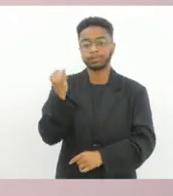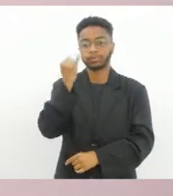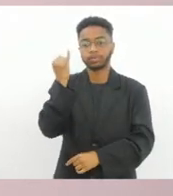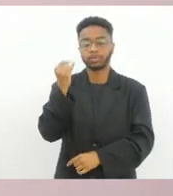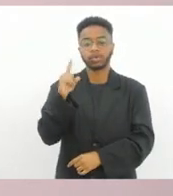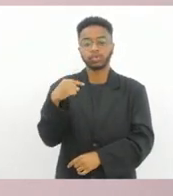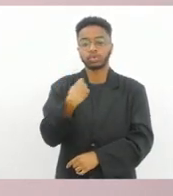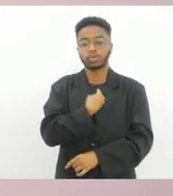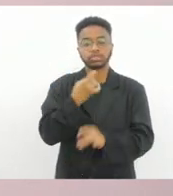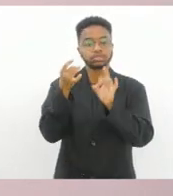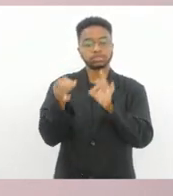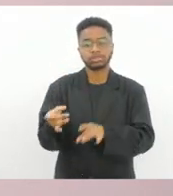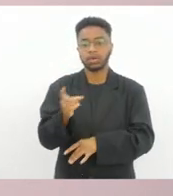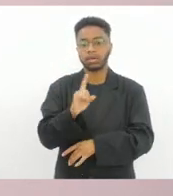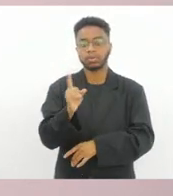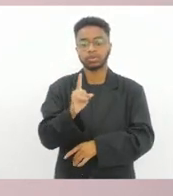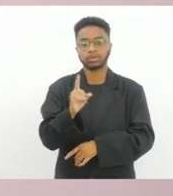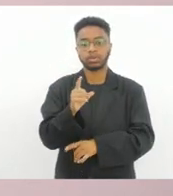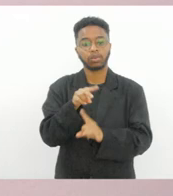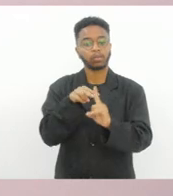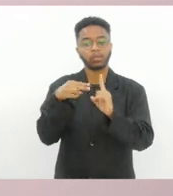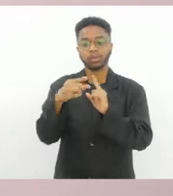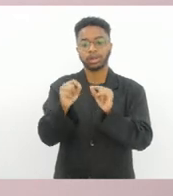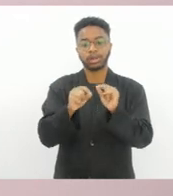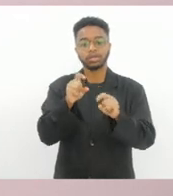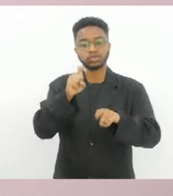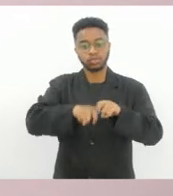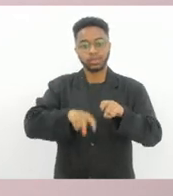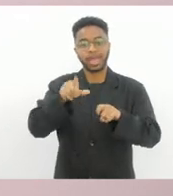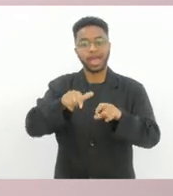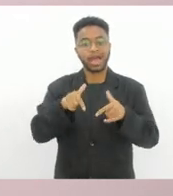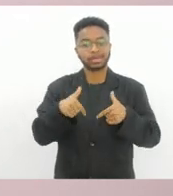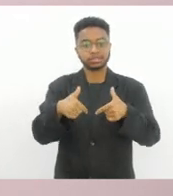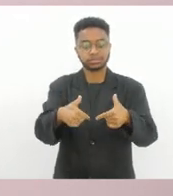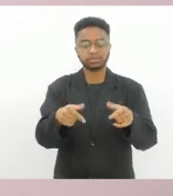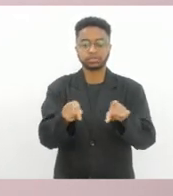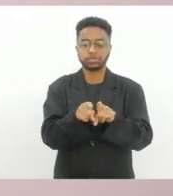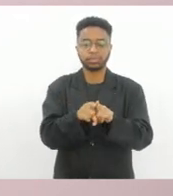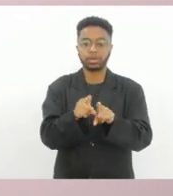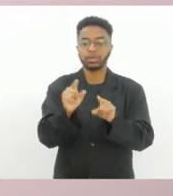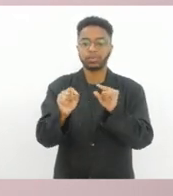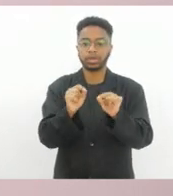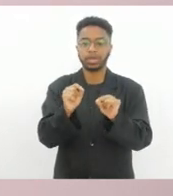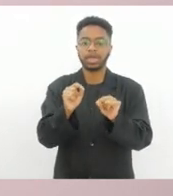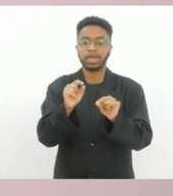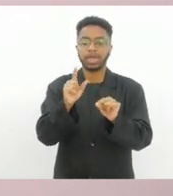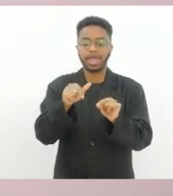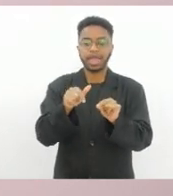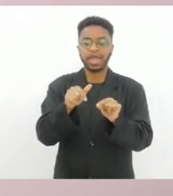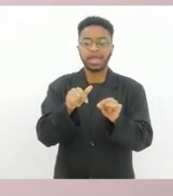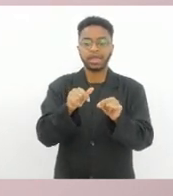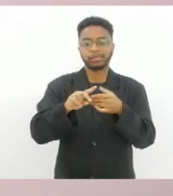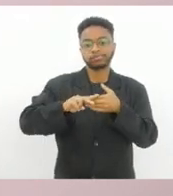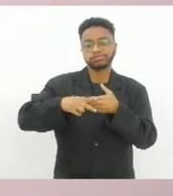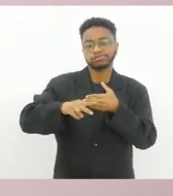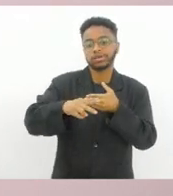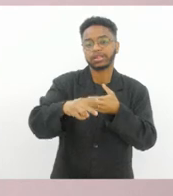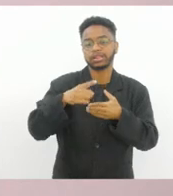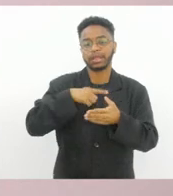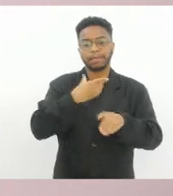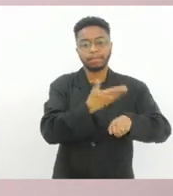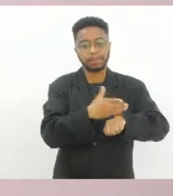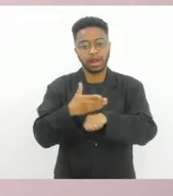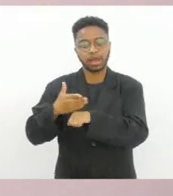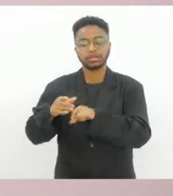não abandone a perspectiva de que o estupro é um ato, mas que também ele é uma cadência, ele é uma cadeia de práticas e